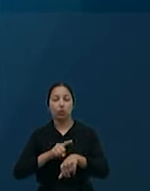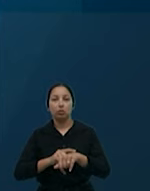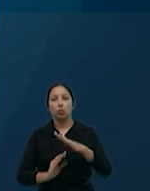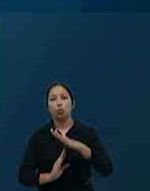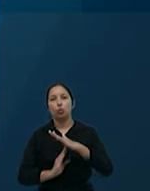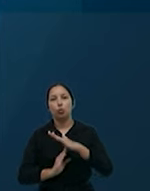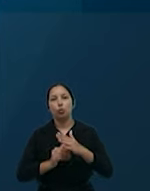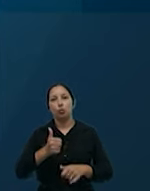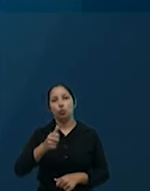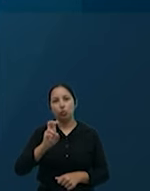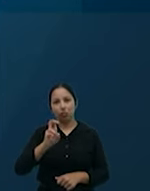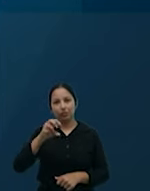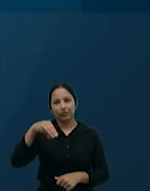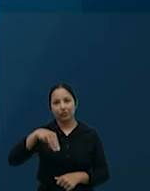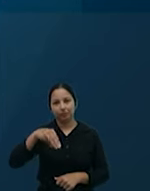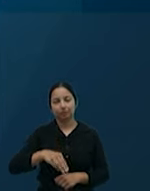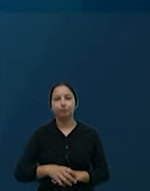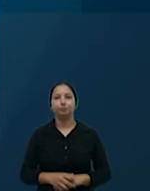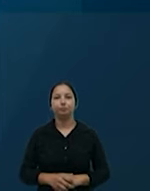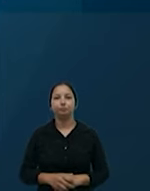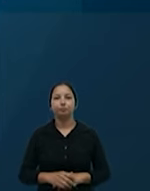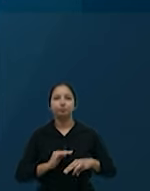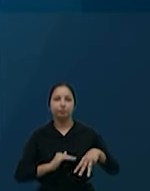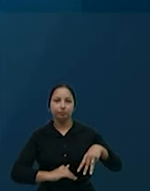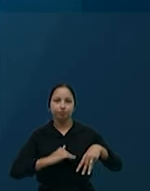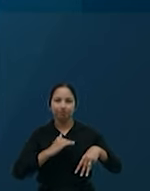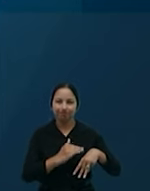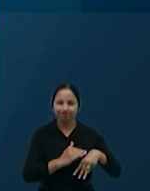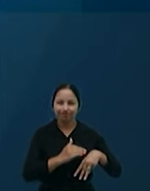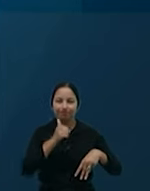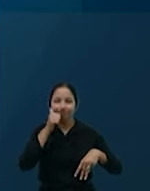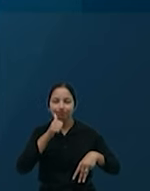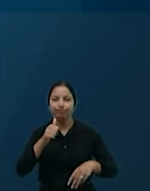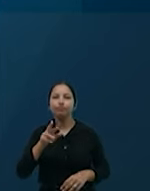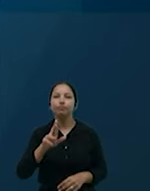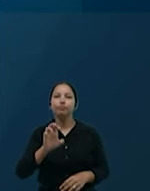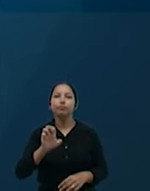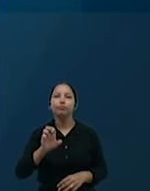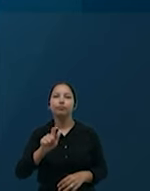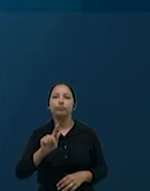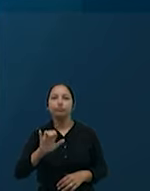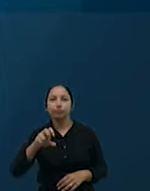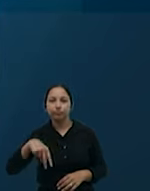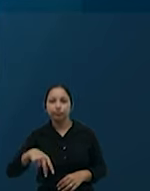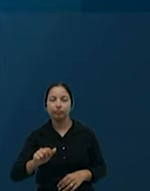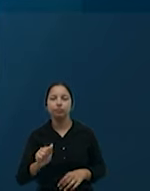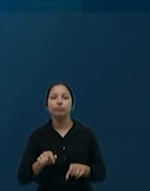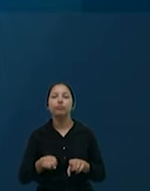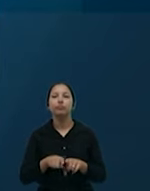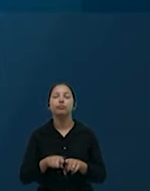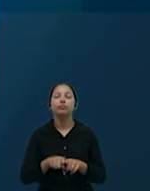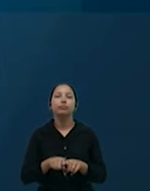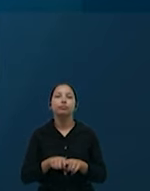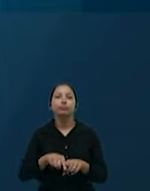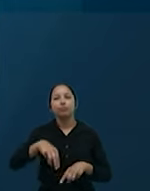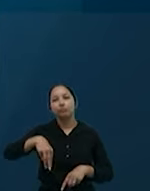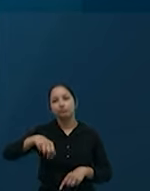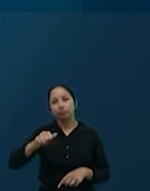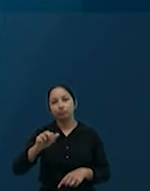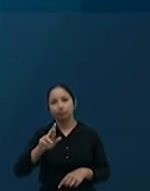Excelentíssimas senhoras ministras Regina Helena Costa, presidente desta primeira sessão, também ministra Maria Tereza de Assis